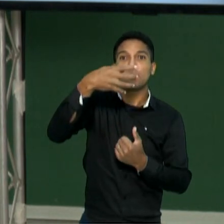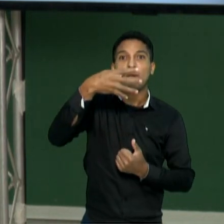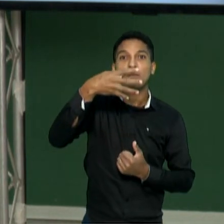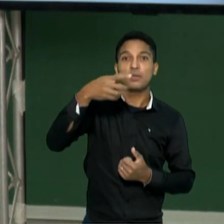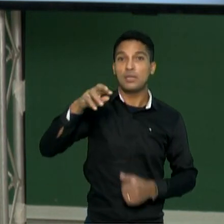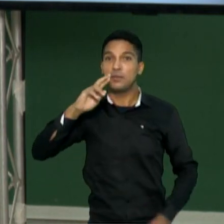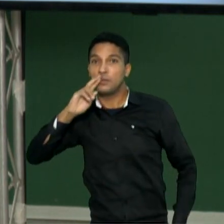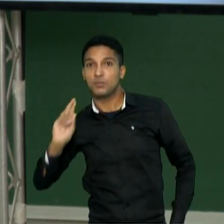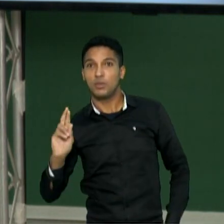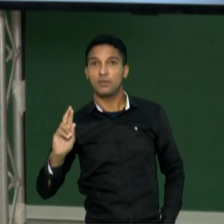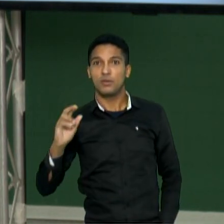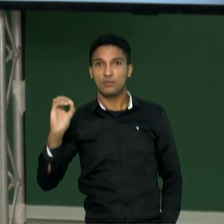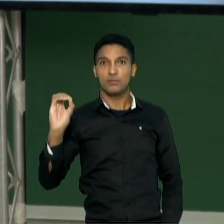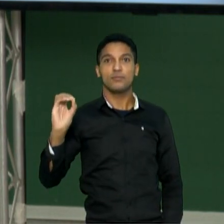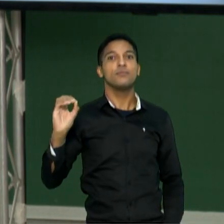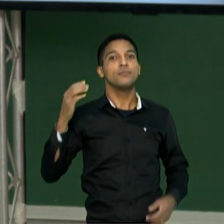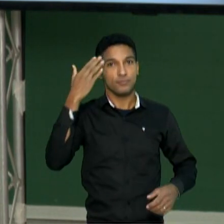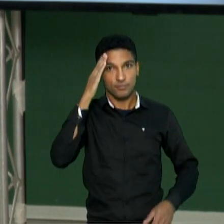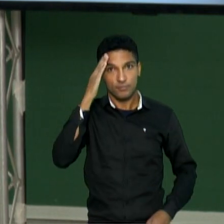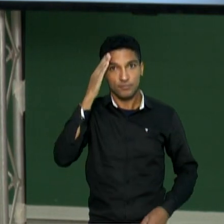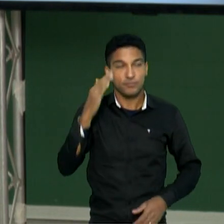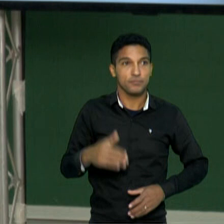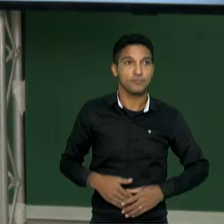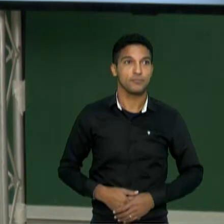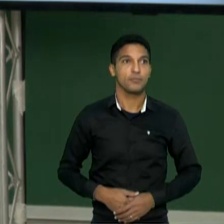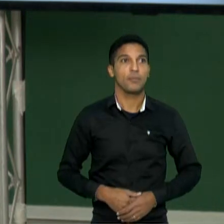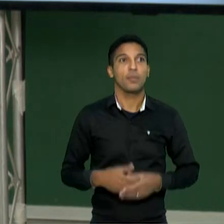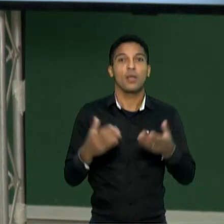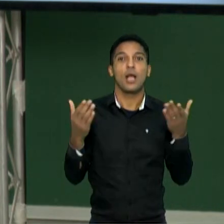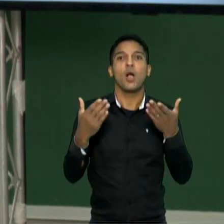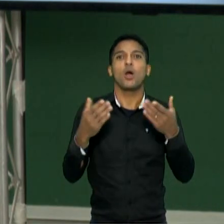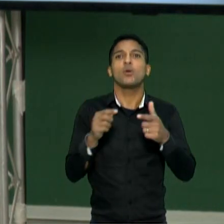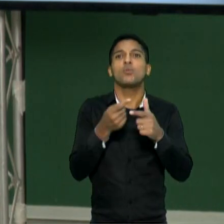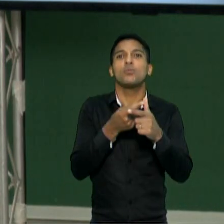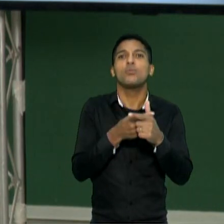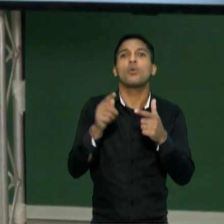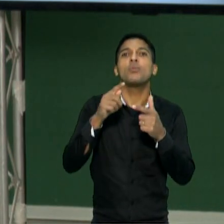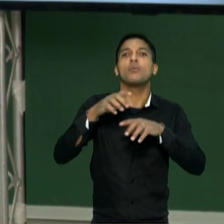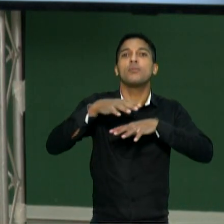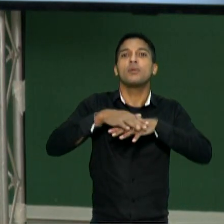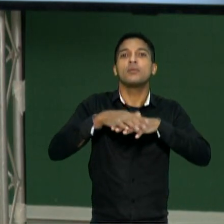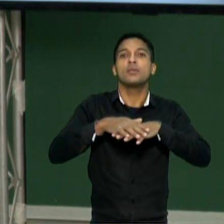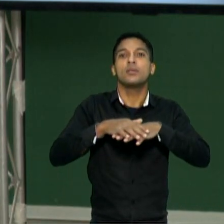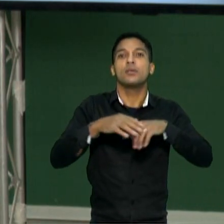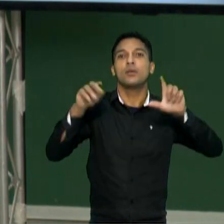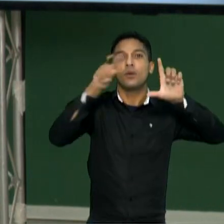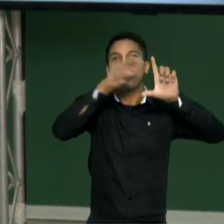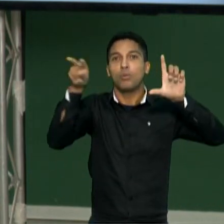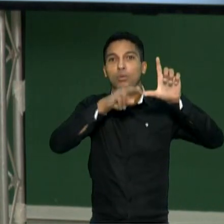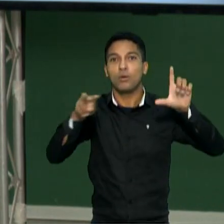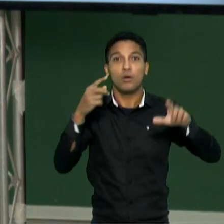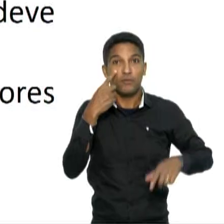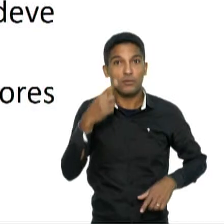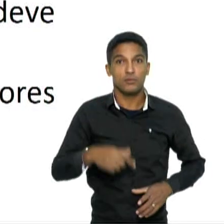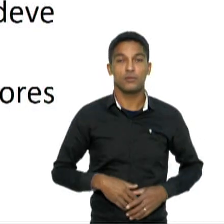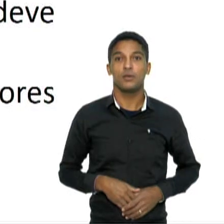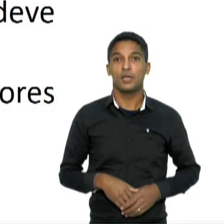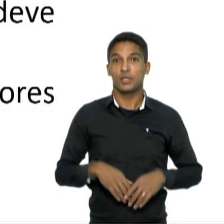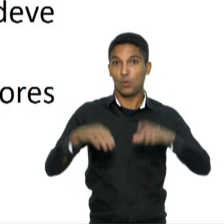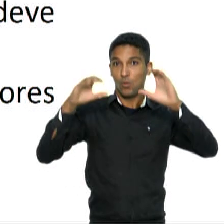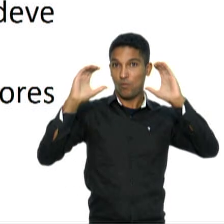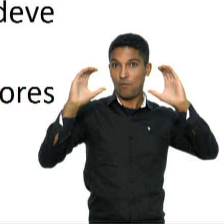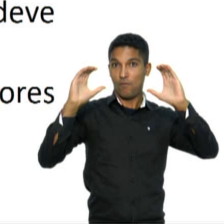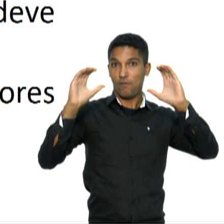Beleza? Próximo exercício. Agora é um probleminha, né? Probleminha que diz o seguinte, a função